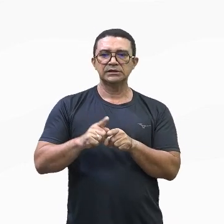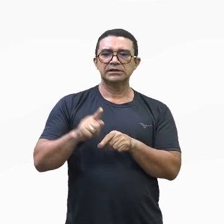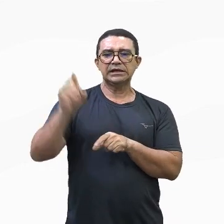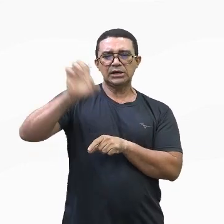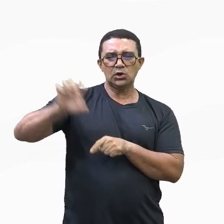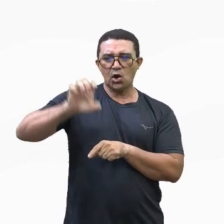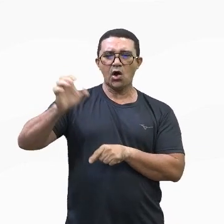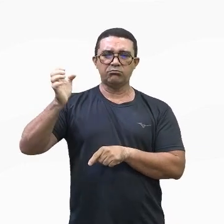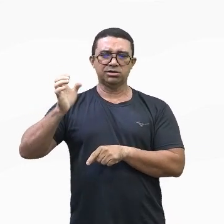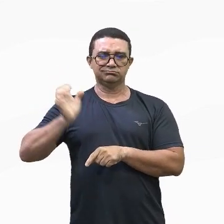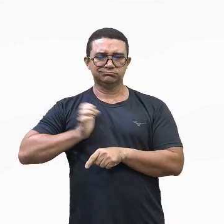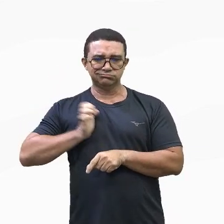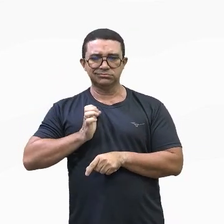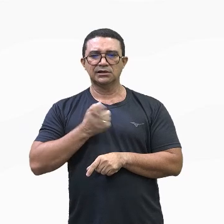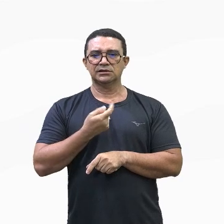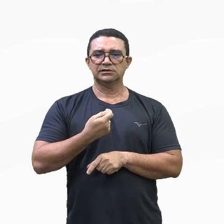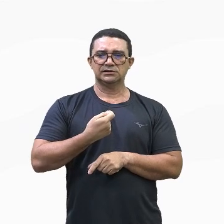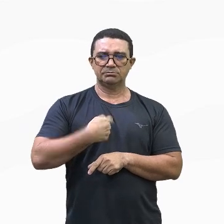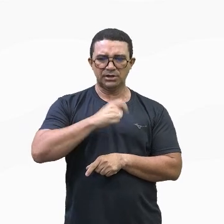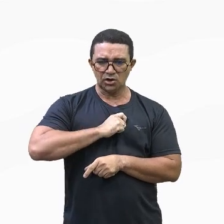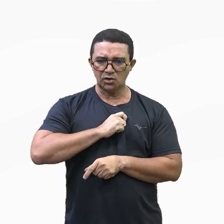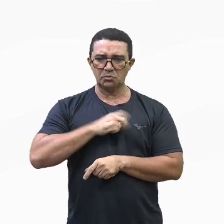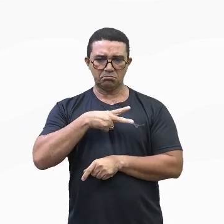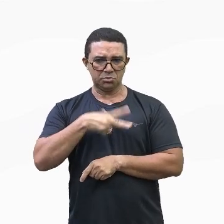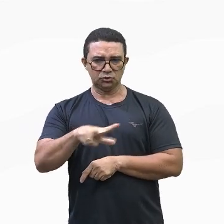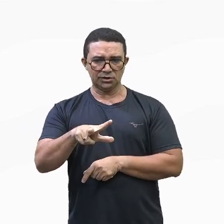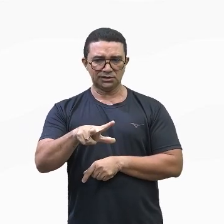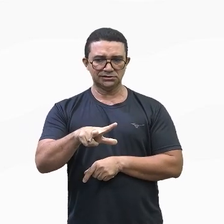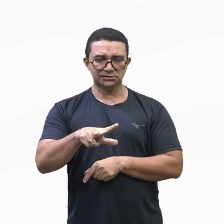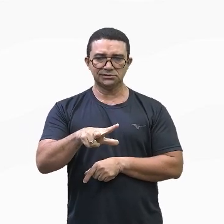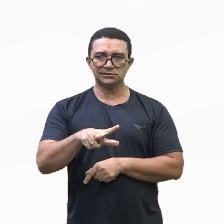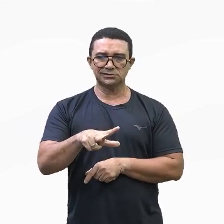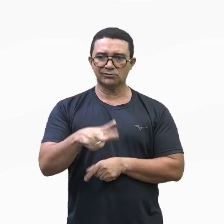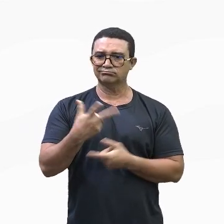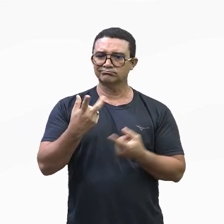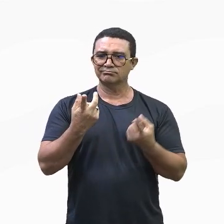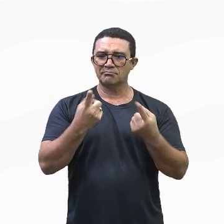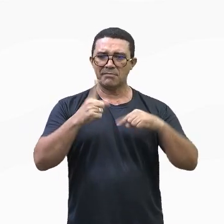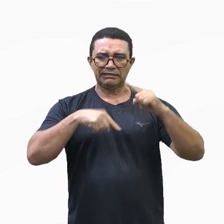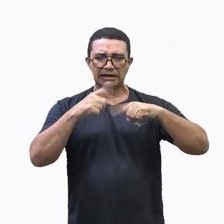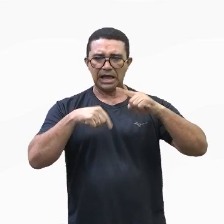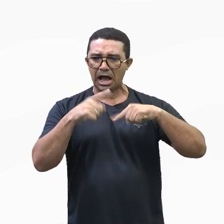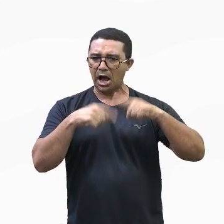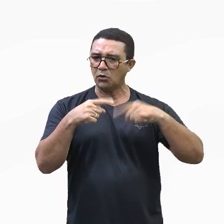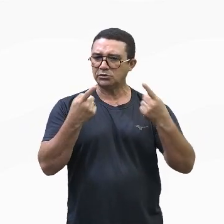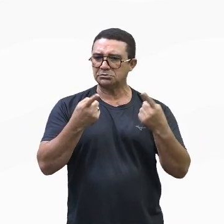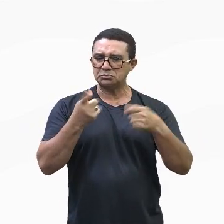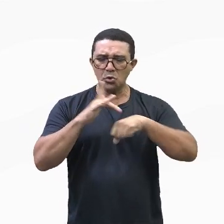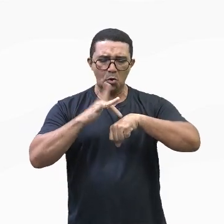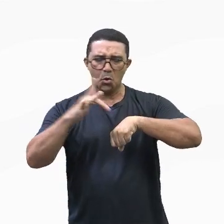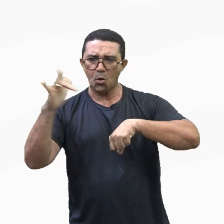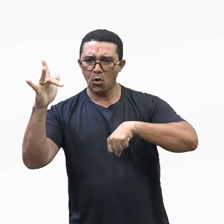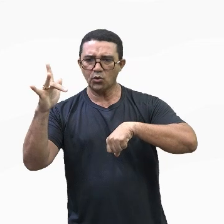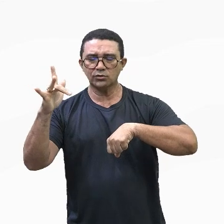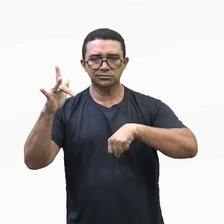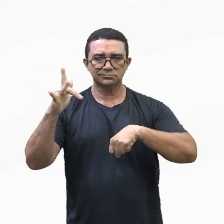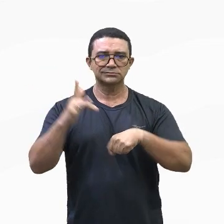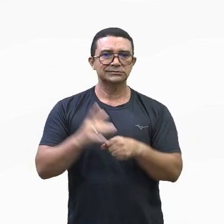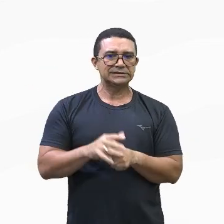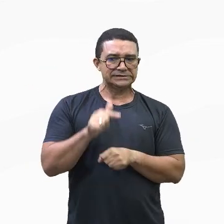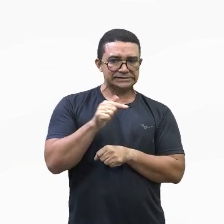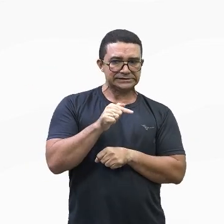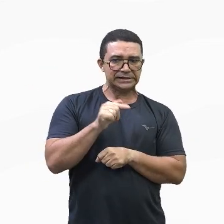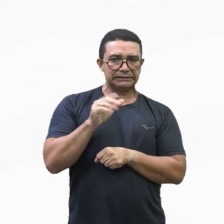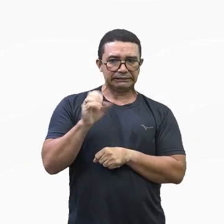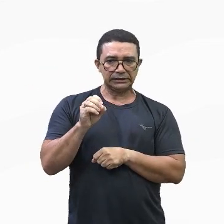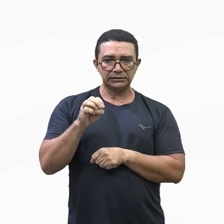Europa, espanhóis, portugueses, ingleses e tudo mais, com metais preciosos, sobretudo ouro, cerca de 70